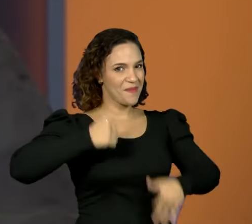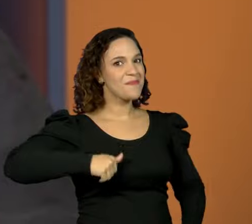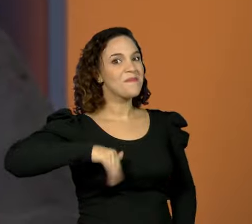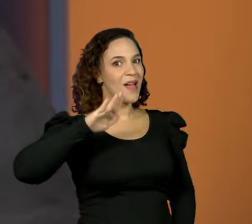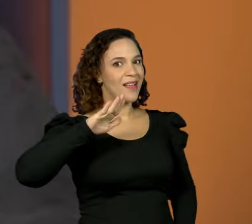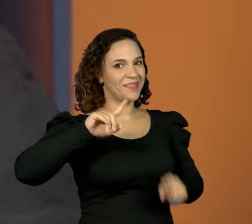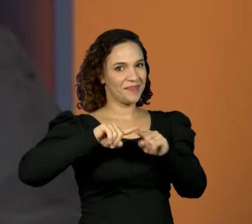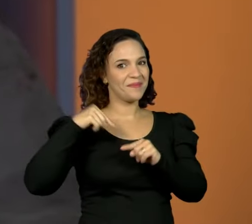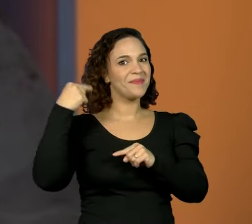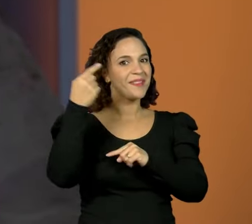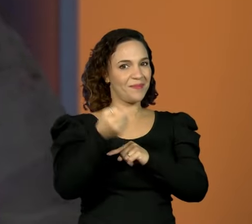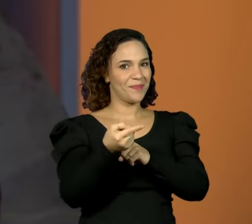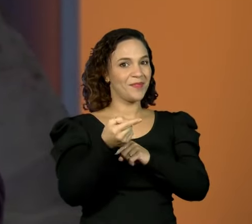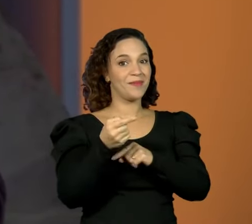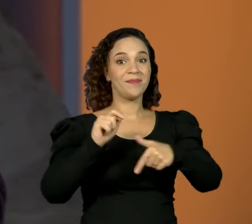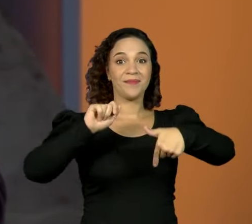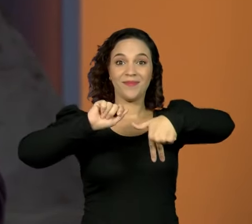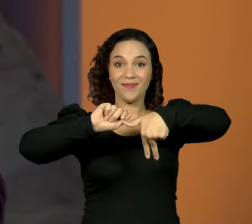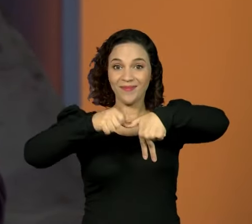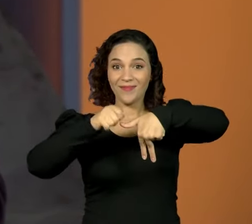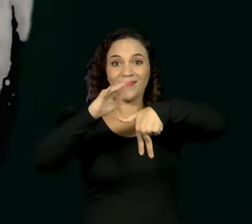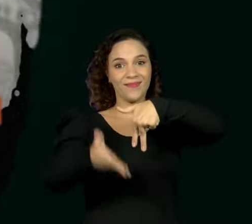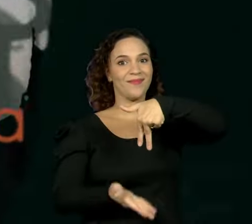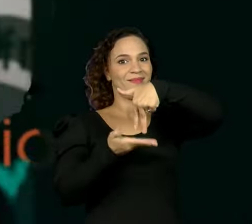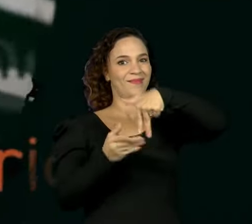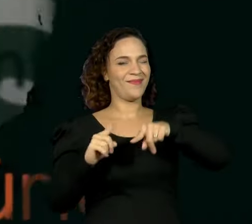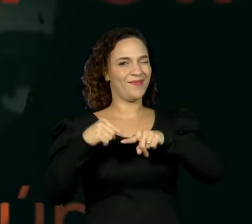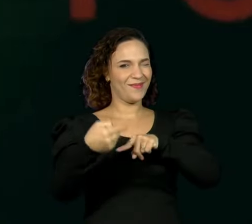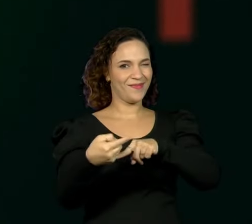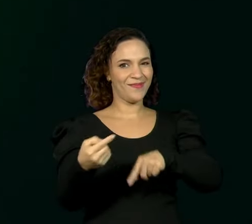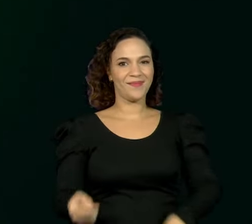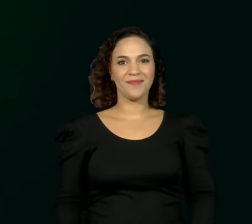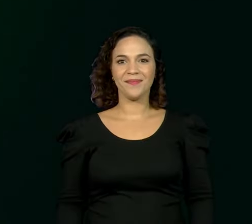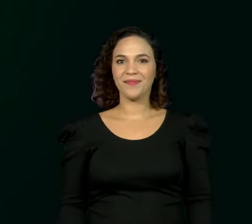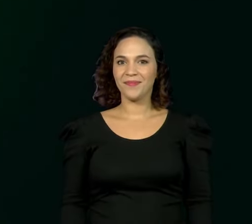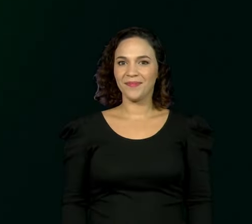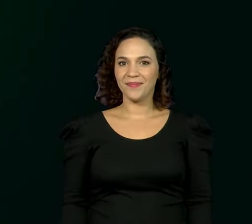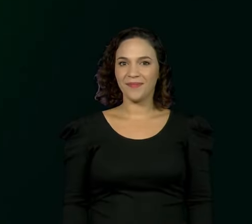sai daí porque o programa Negros em Foco volta já já.